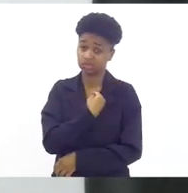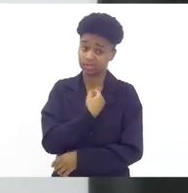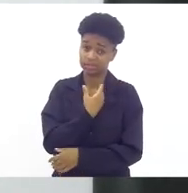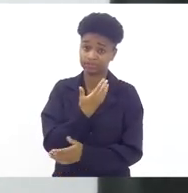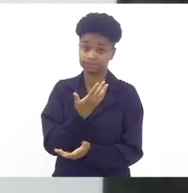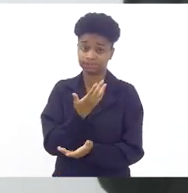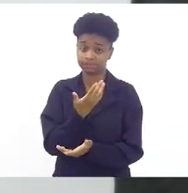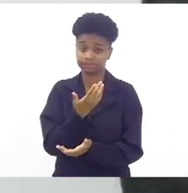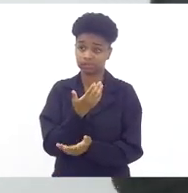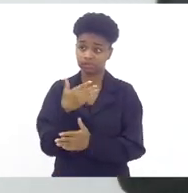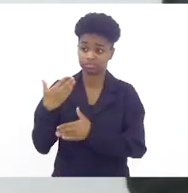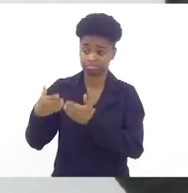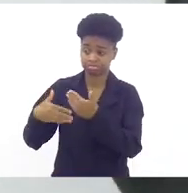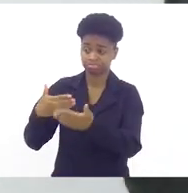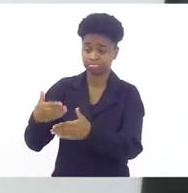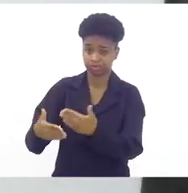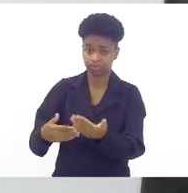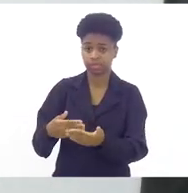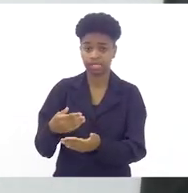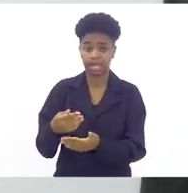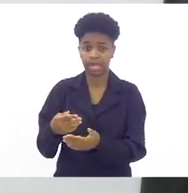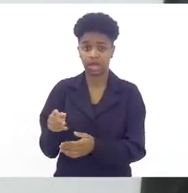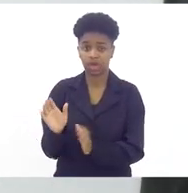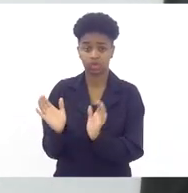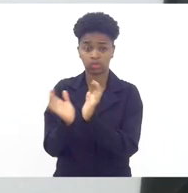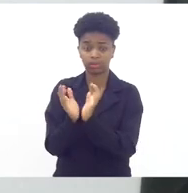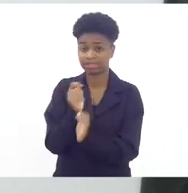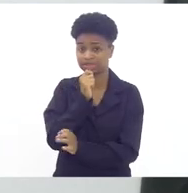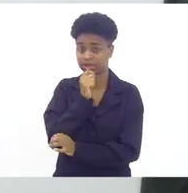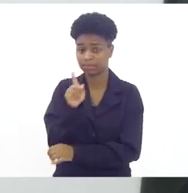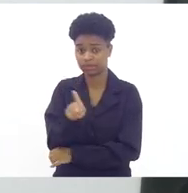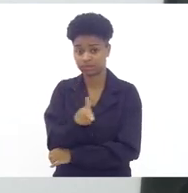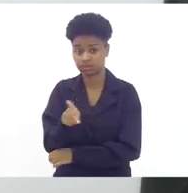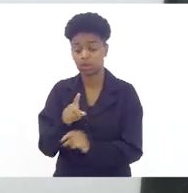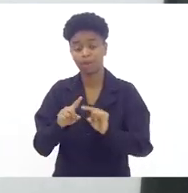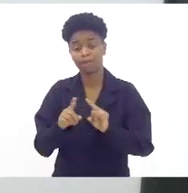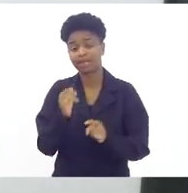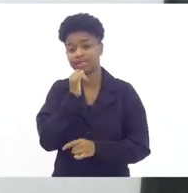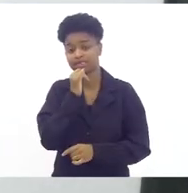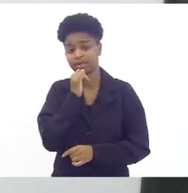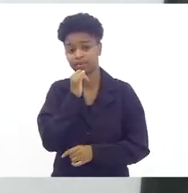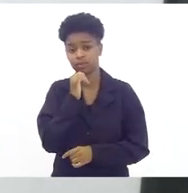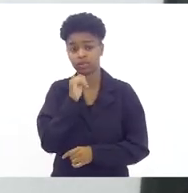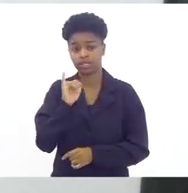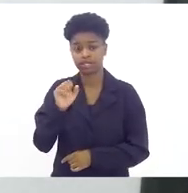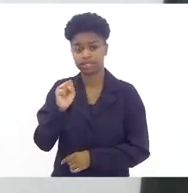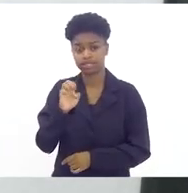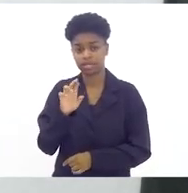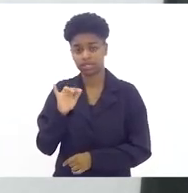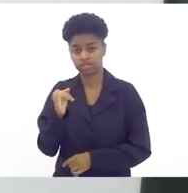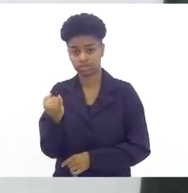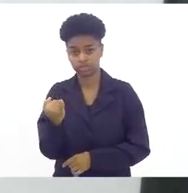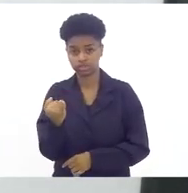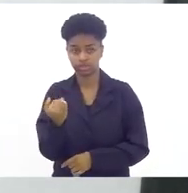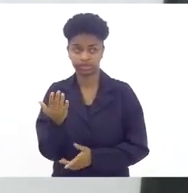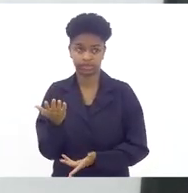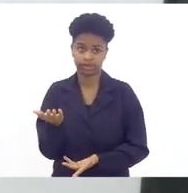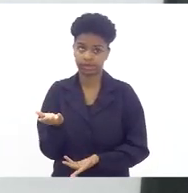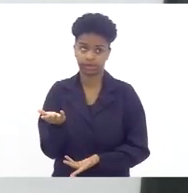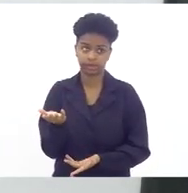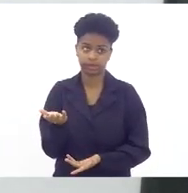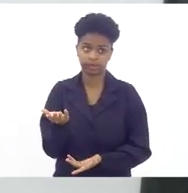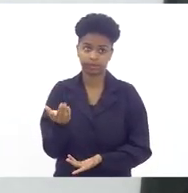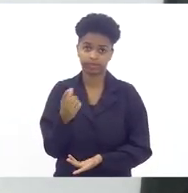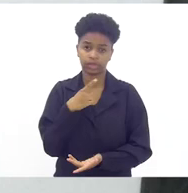o ano letivo vai correndo e a turma vai ficando sem aquele Professor agora quando é uma turma por exemplo no caso dos erres que tem né É